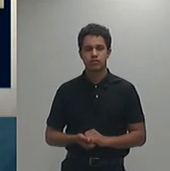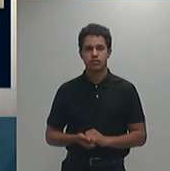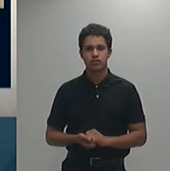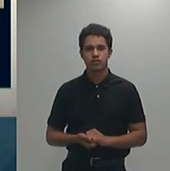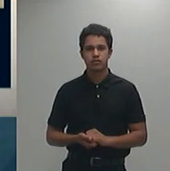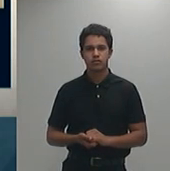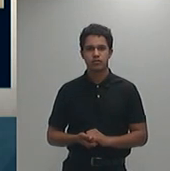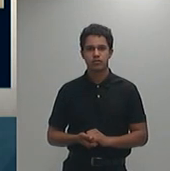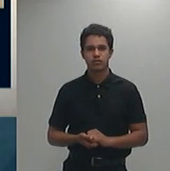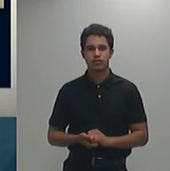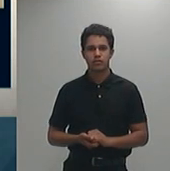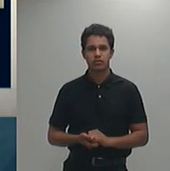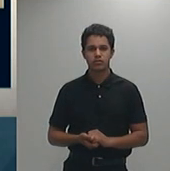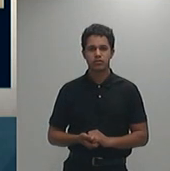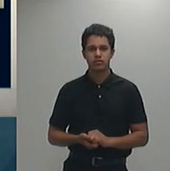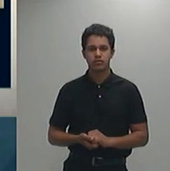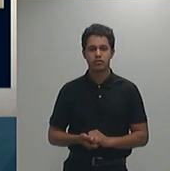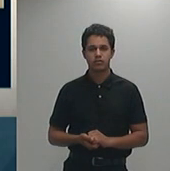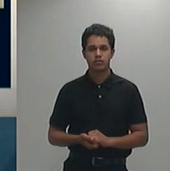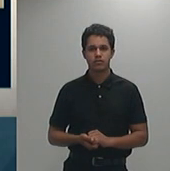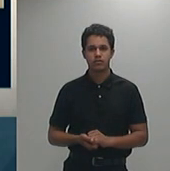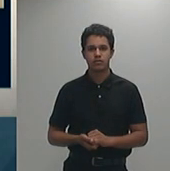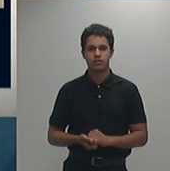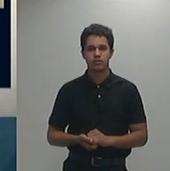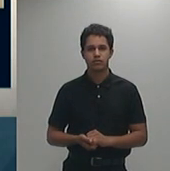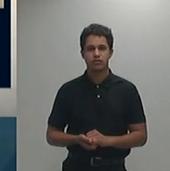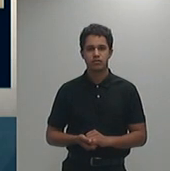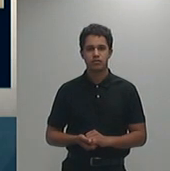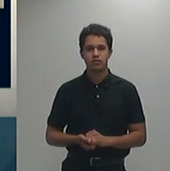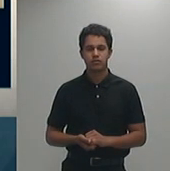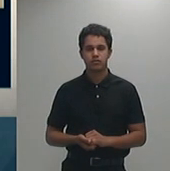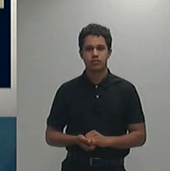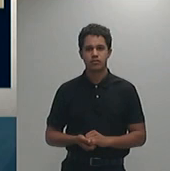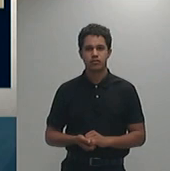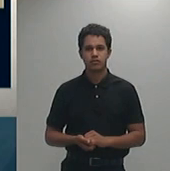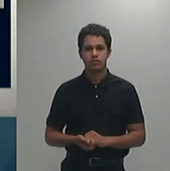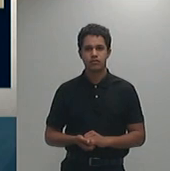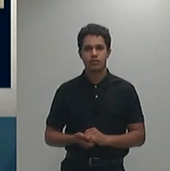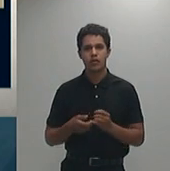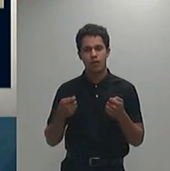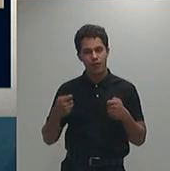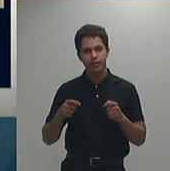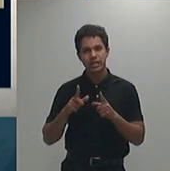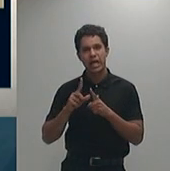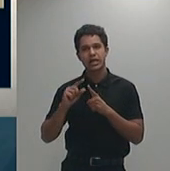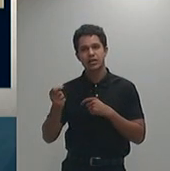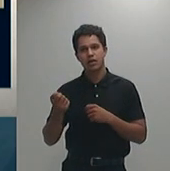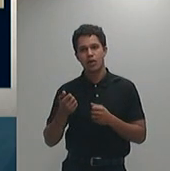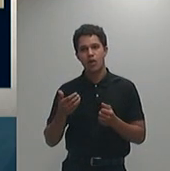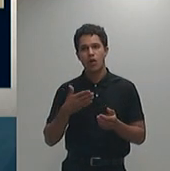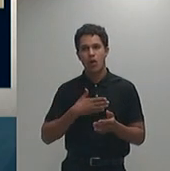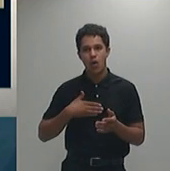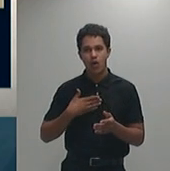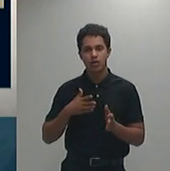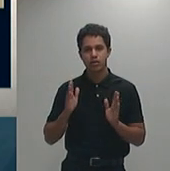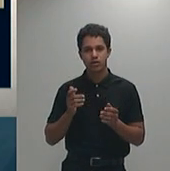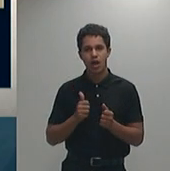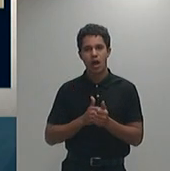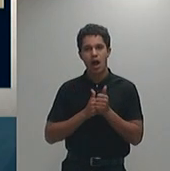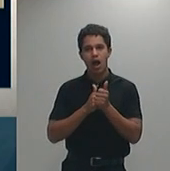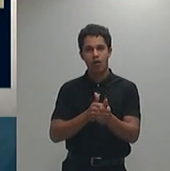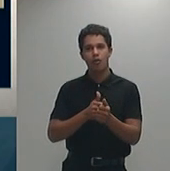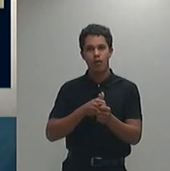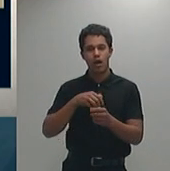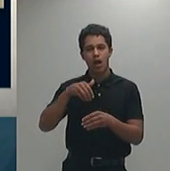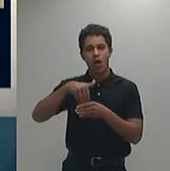passo a palavra para passear em seguida só um minutinho ele só vai ter que sair eu gostaria de já acompanhar o voto do eminente relator